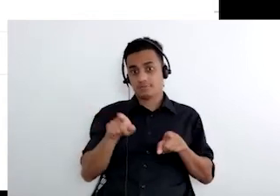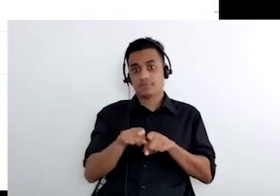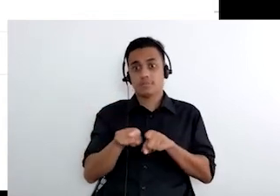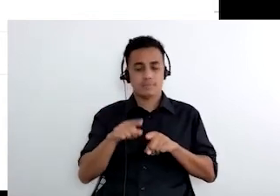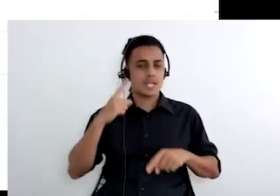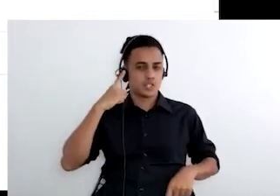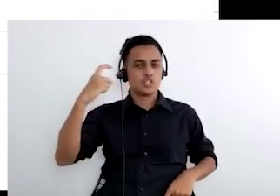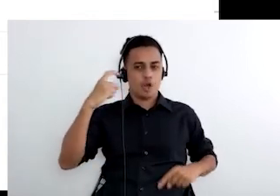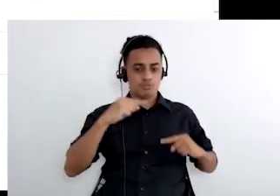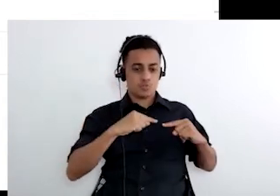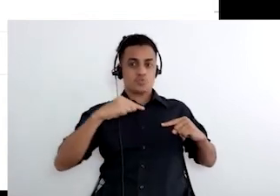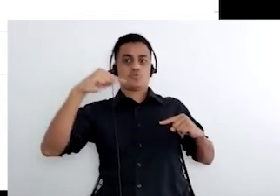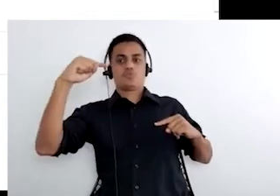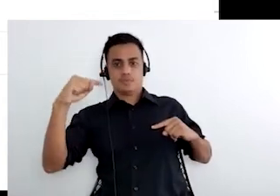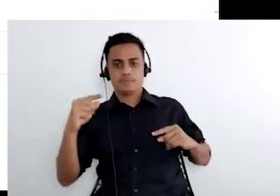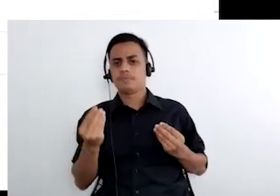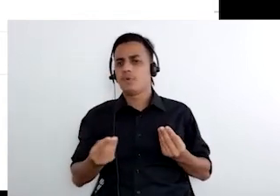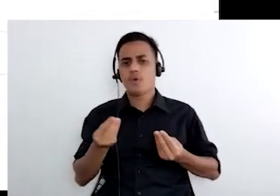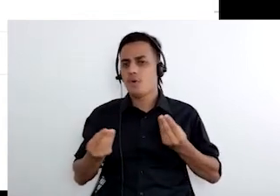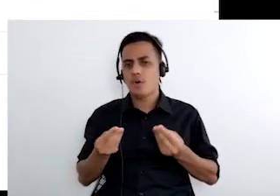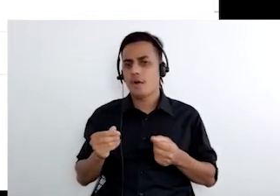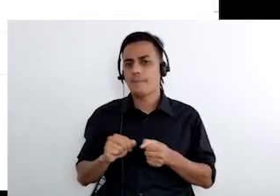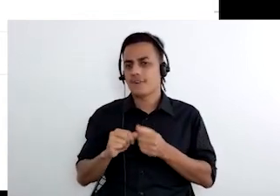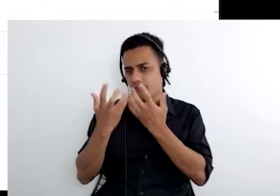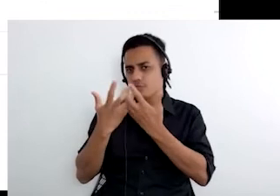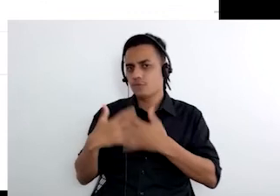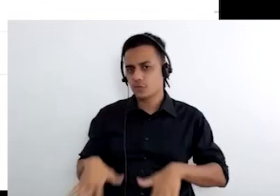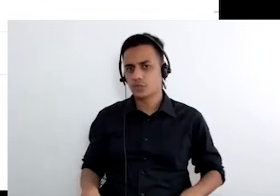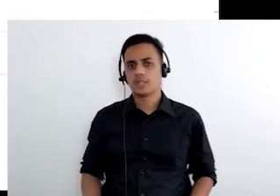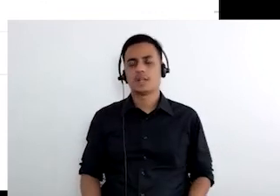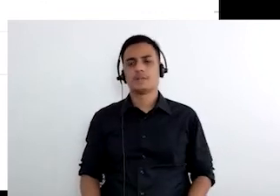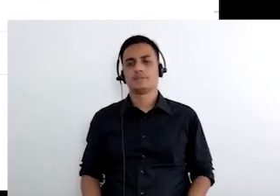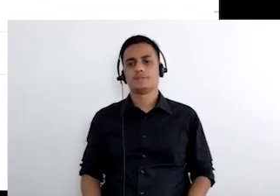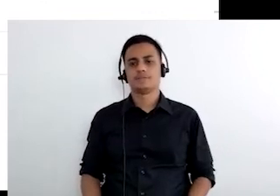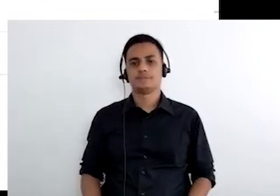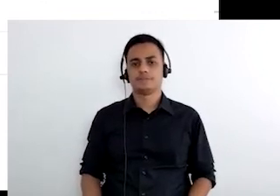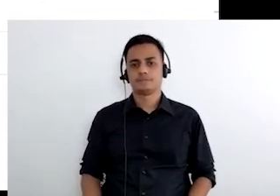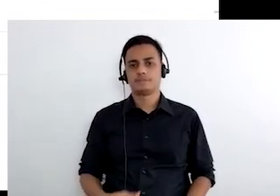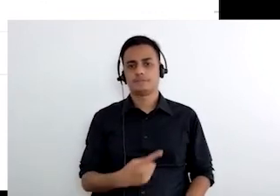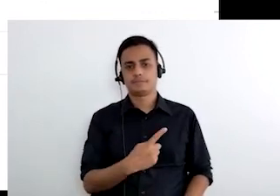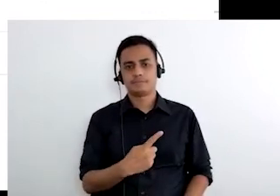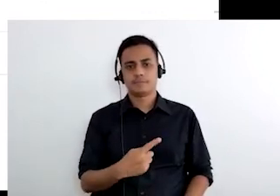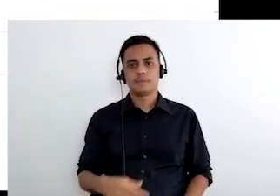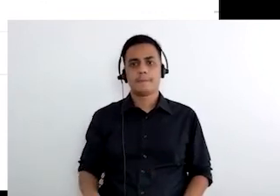vou dizer, olha só como é que o Ruby está funcionando aqui legal. Eu tenho uma chamada de método, tem outra aqui que eu estou